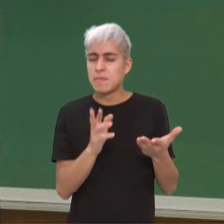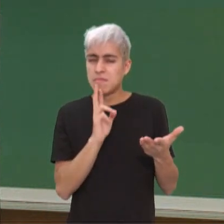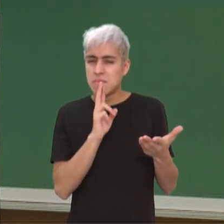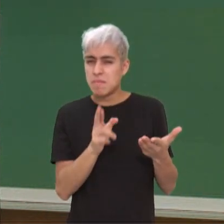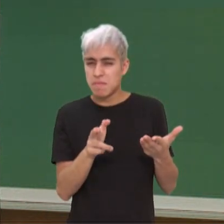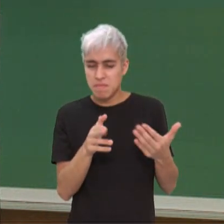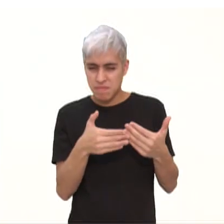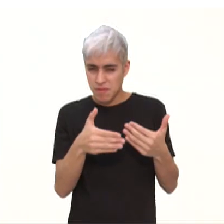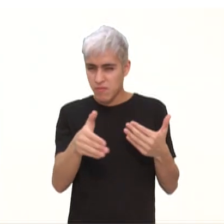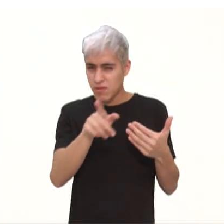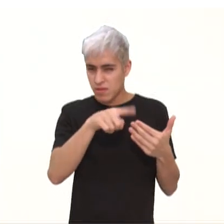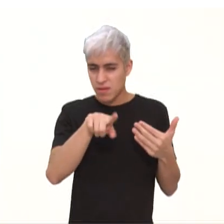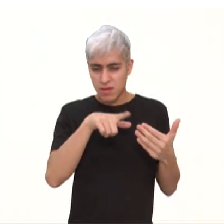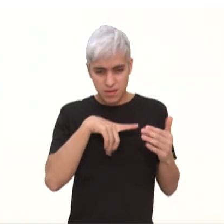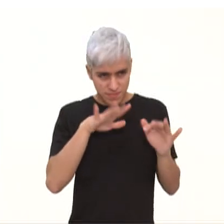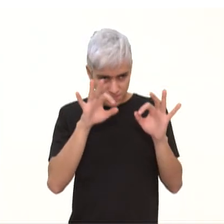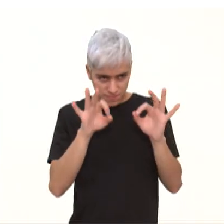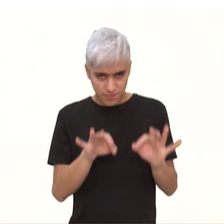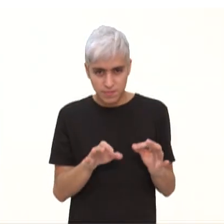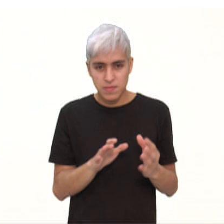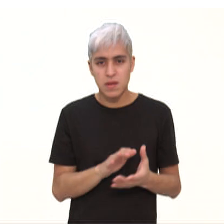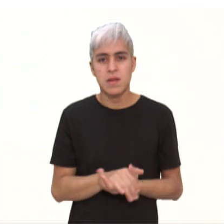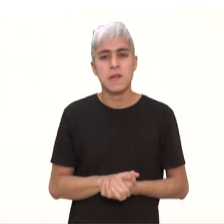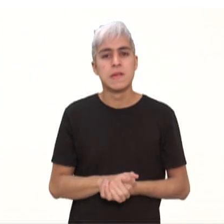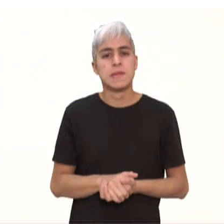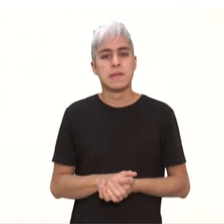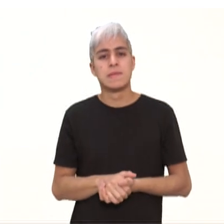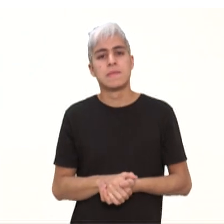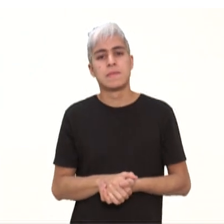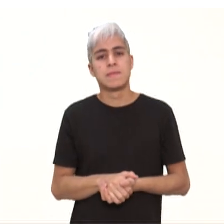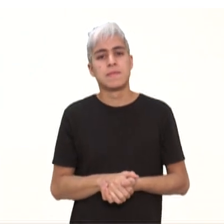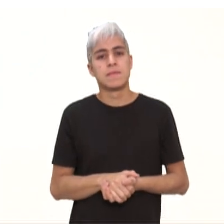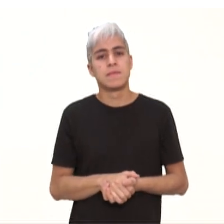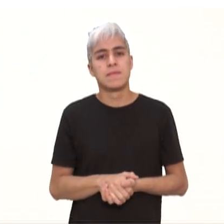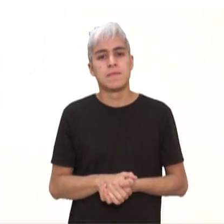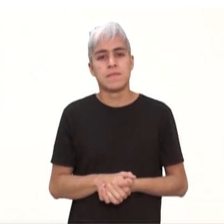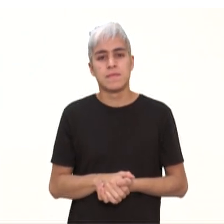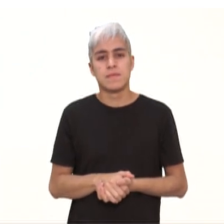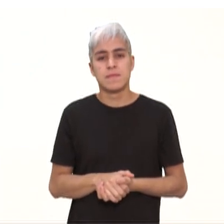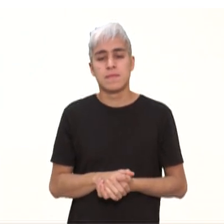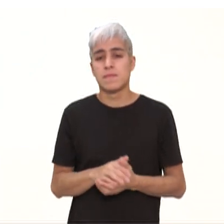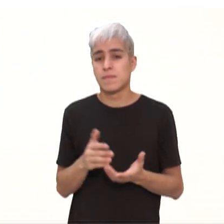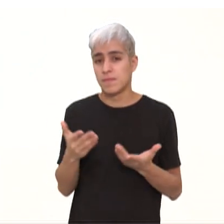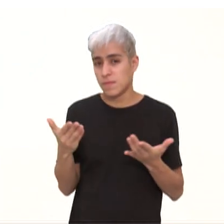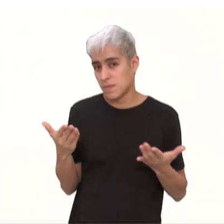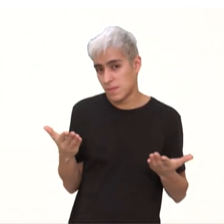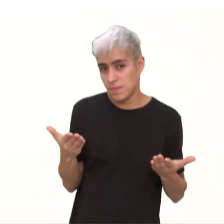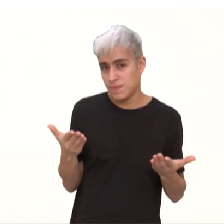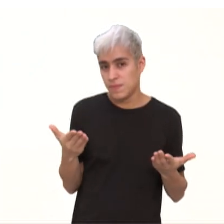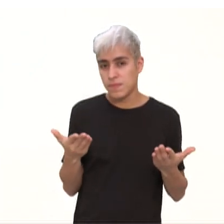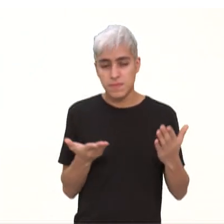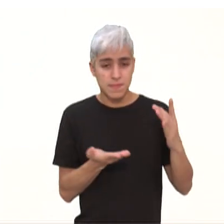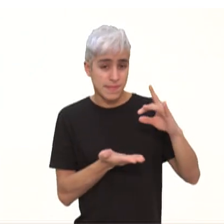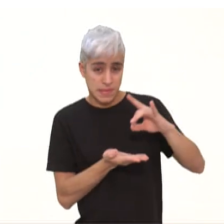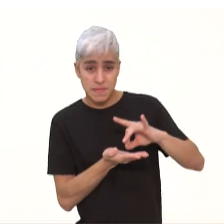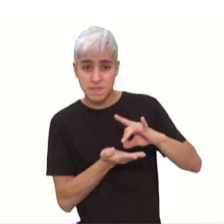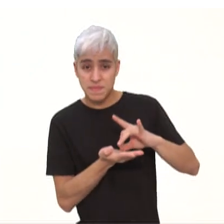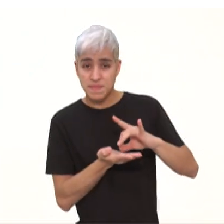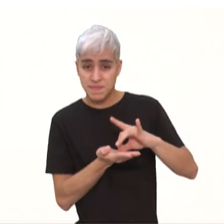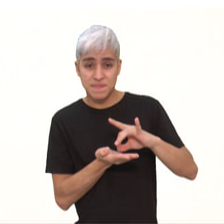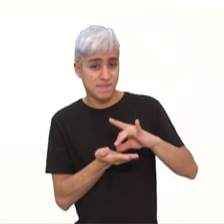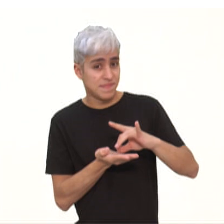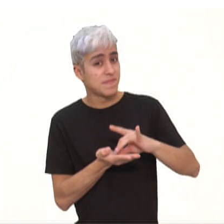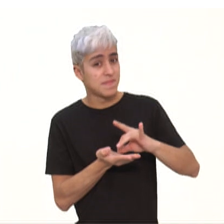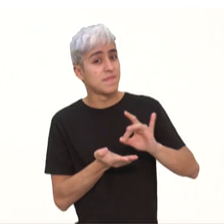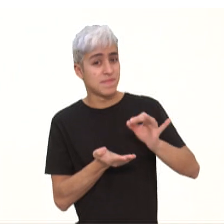ter certeza disso em si. Vamos lá? Então, é verdadeiro, né? É